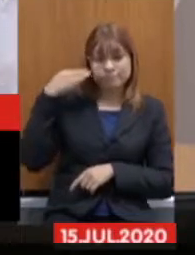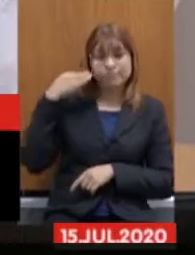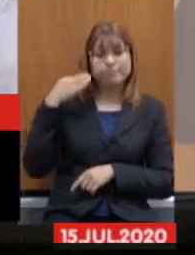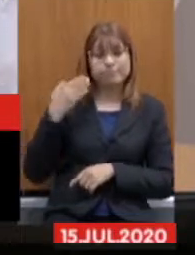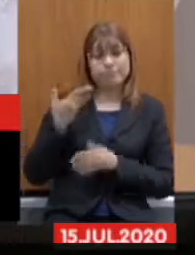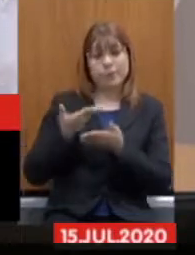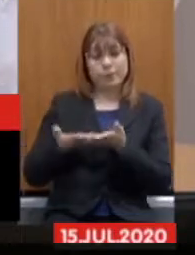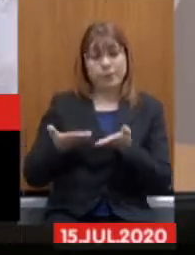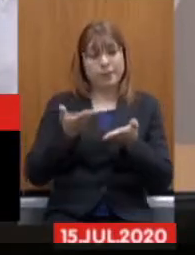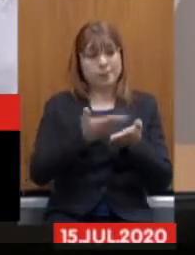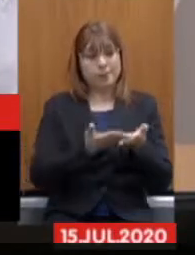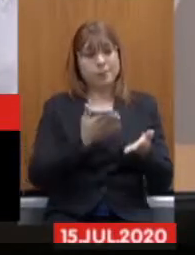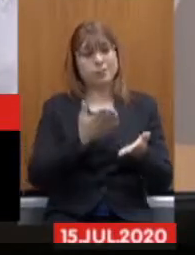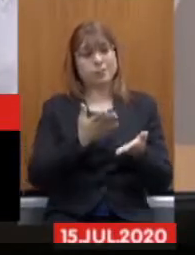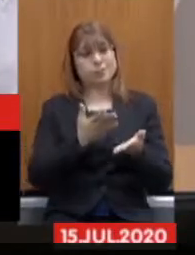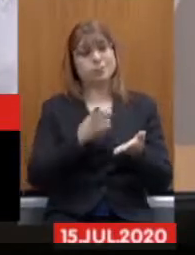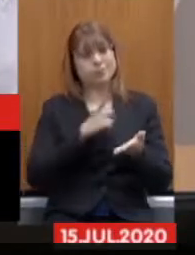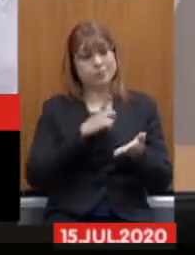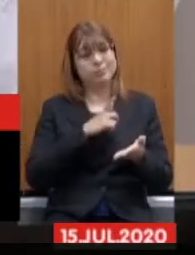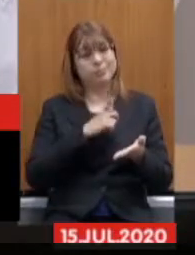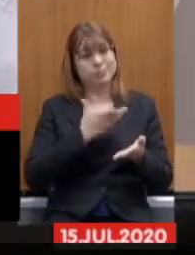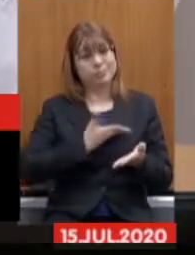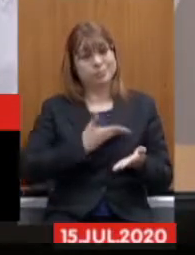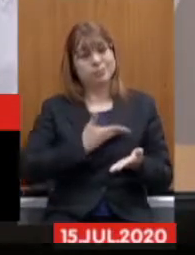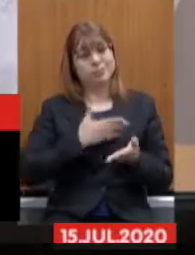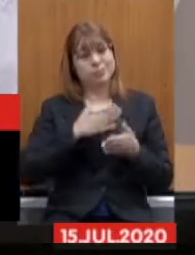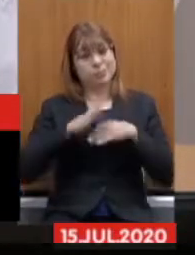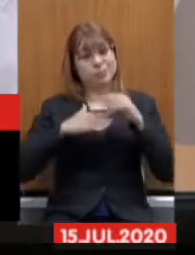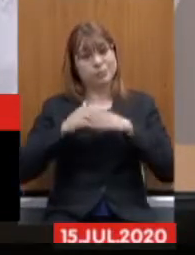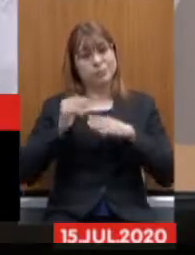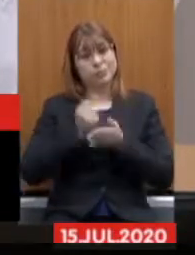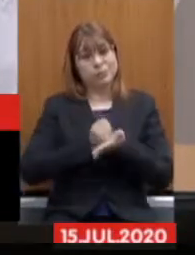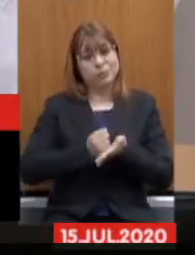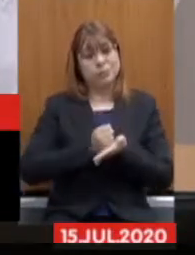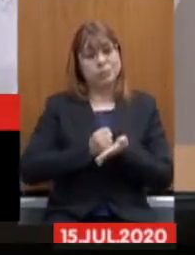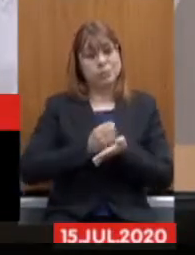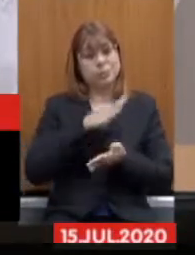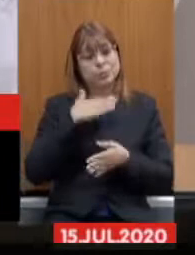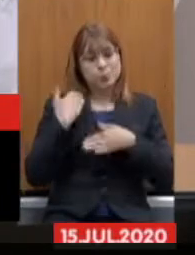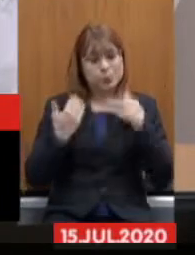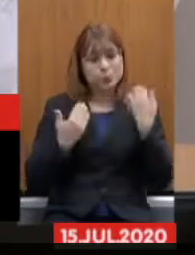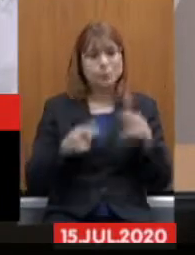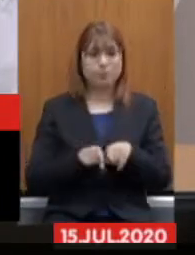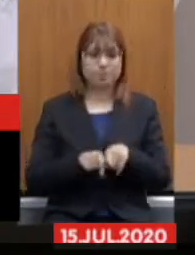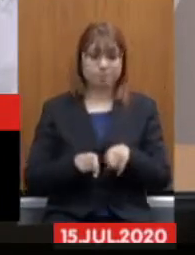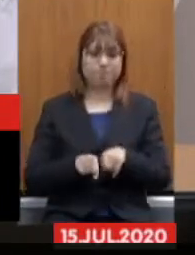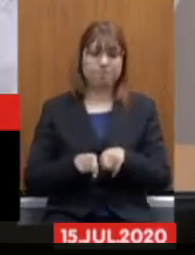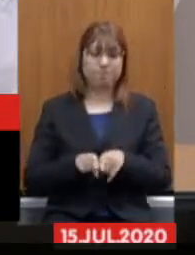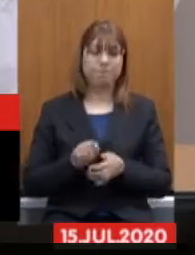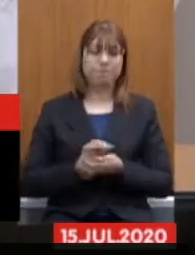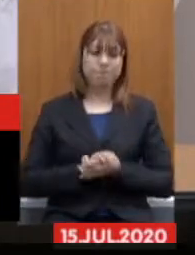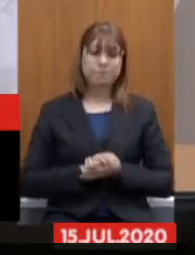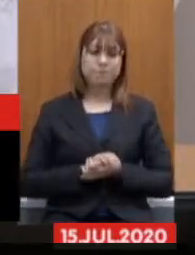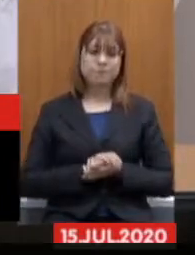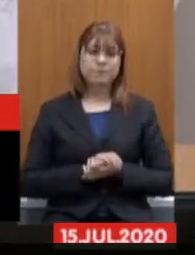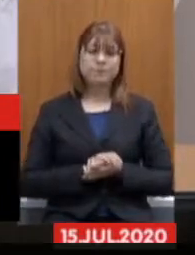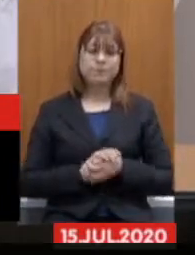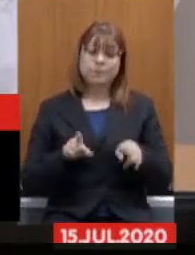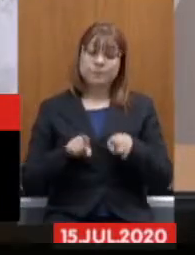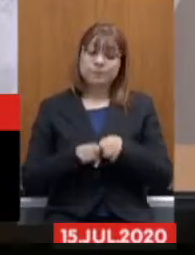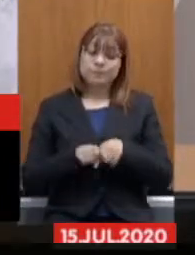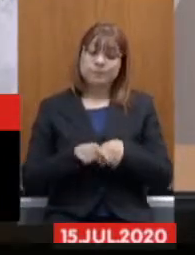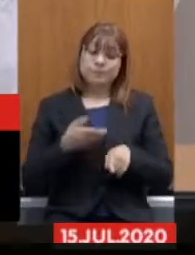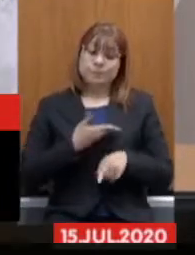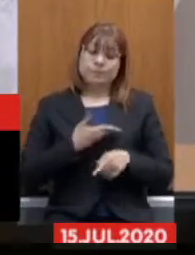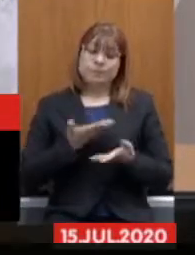tido perdas né óbitos e colegas farmacêuticos nessas nessas atividades e também os